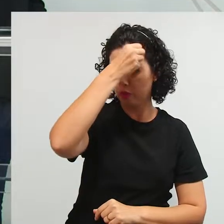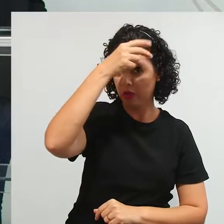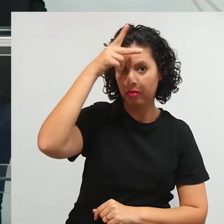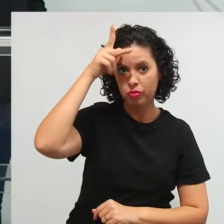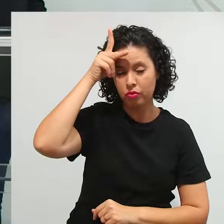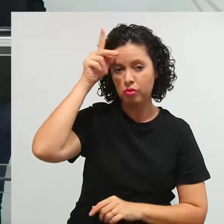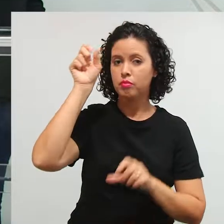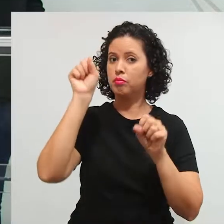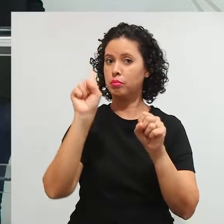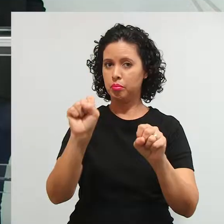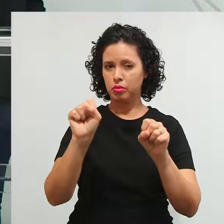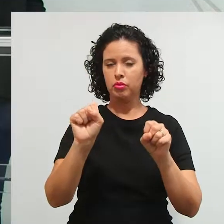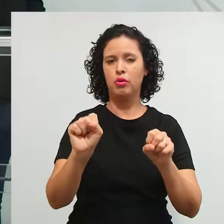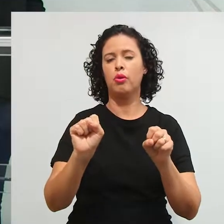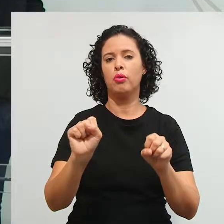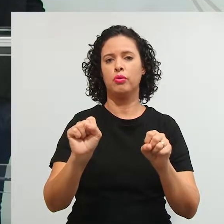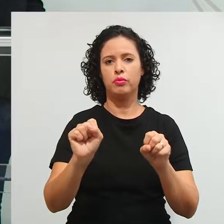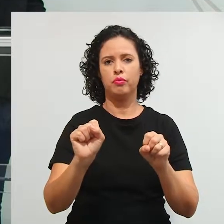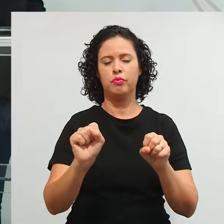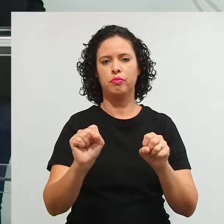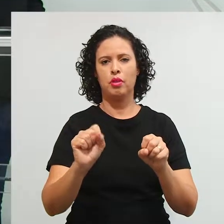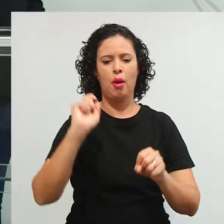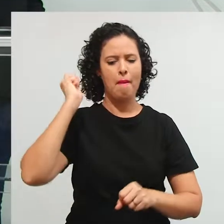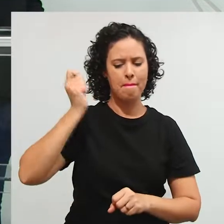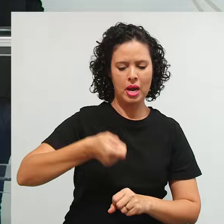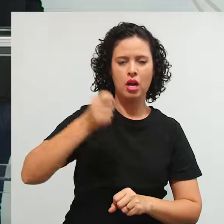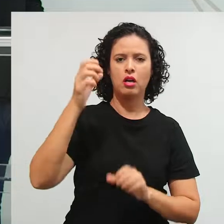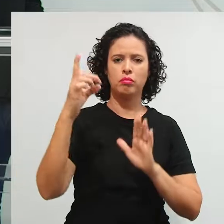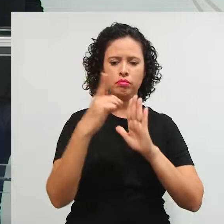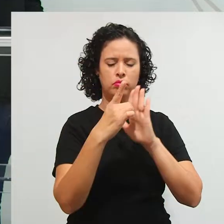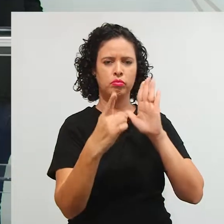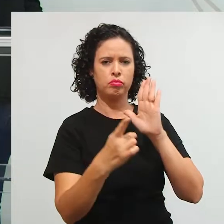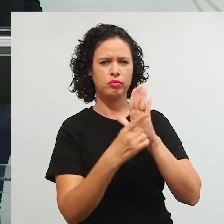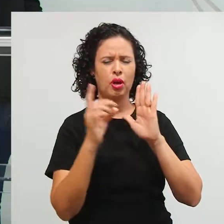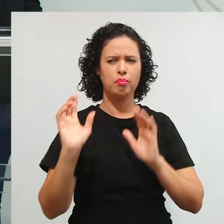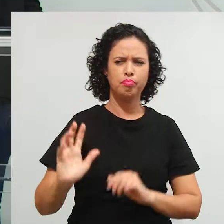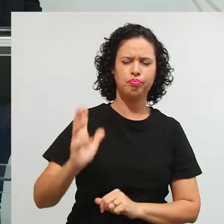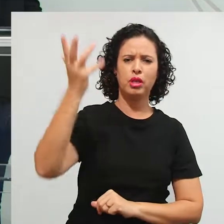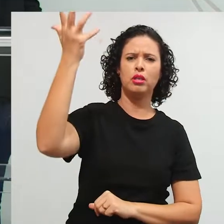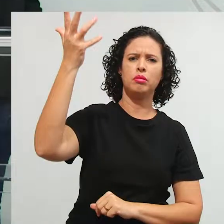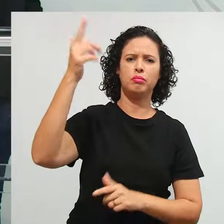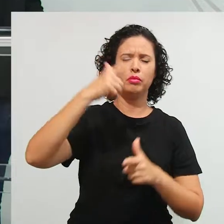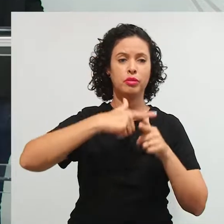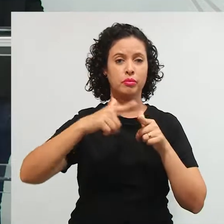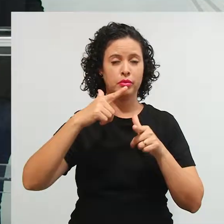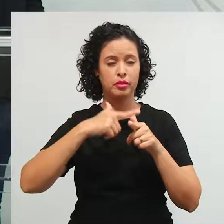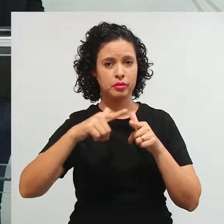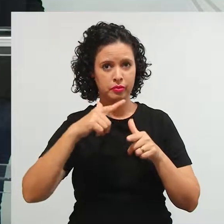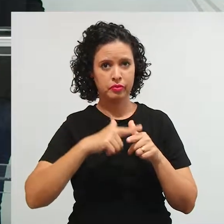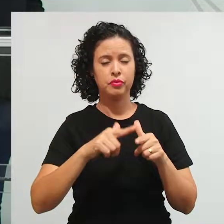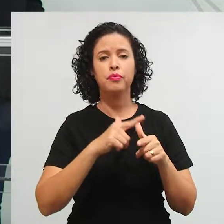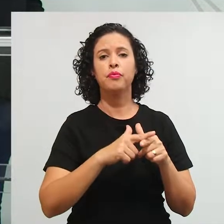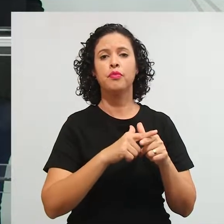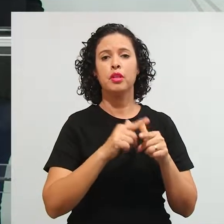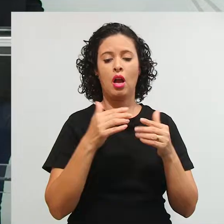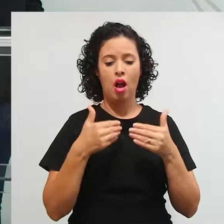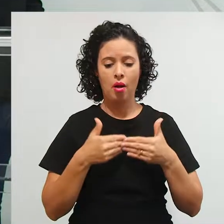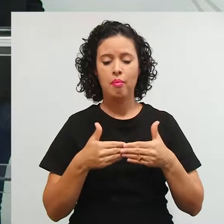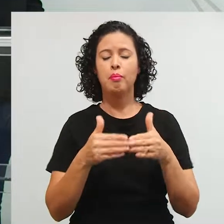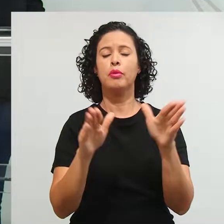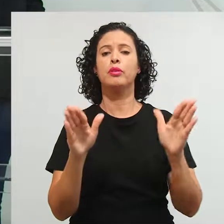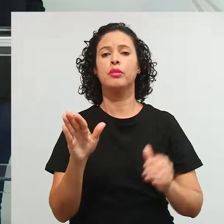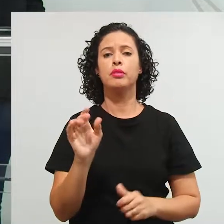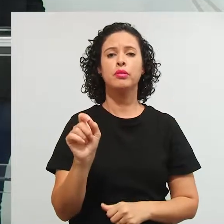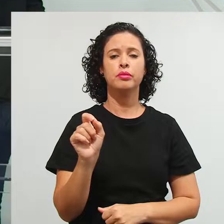prefeito pode decretar estado de calamidade pública e abrir o